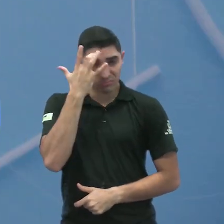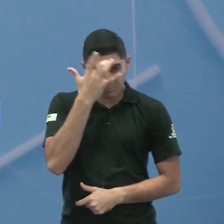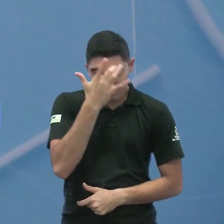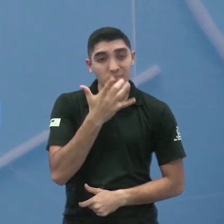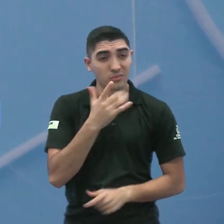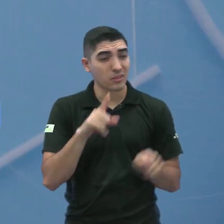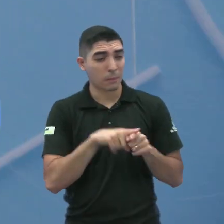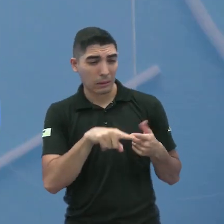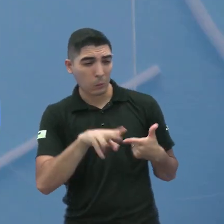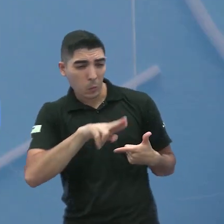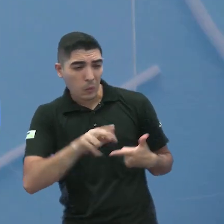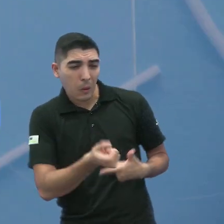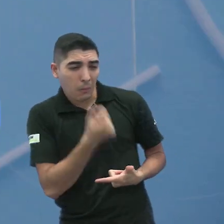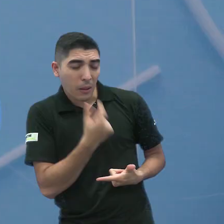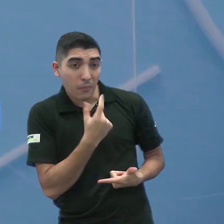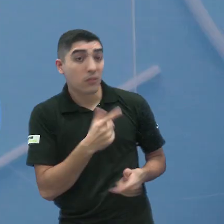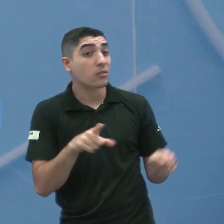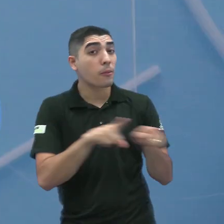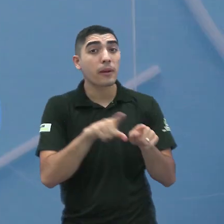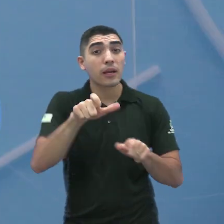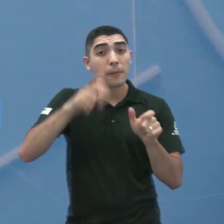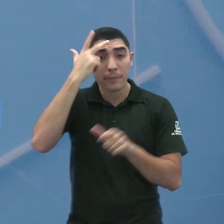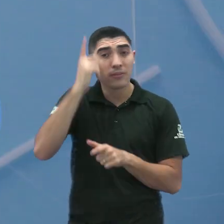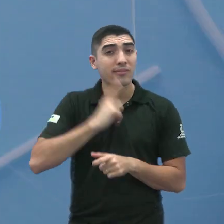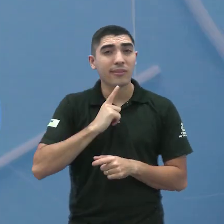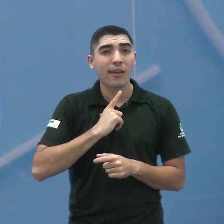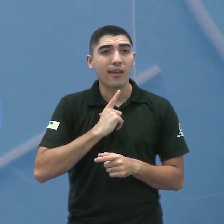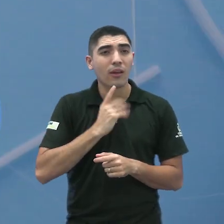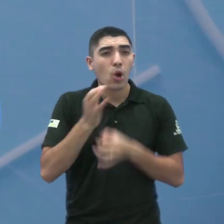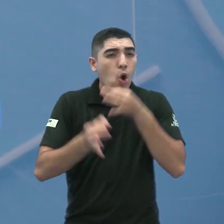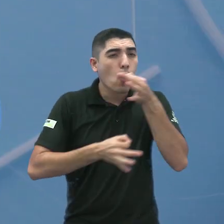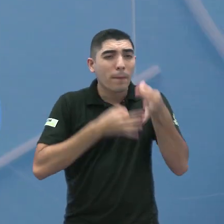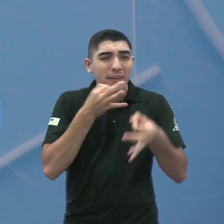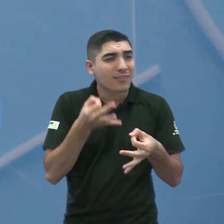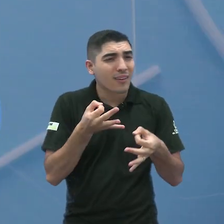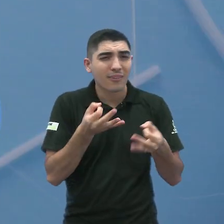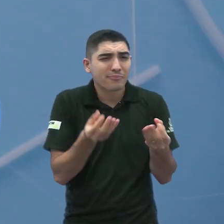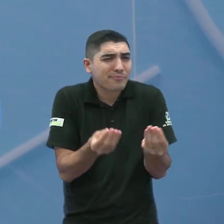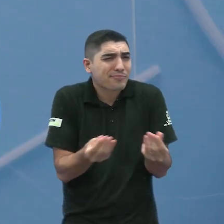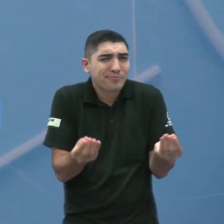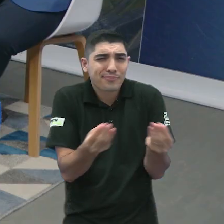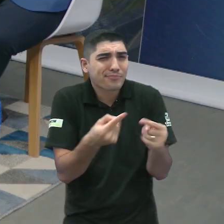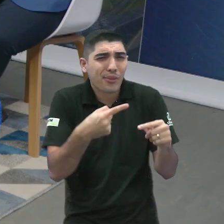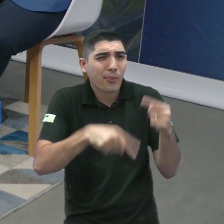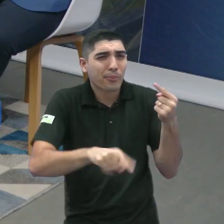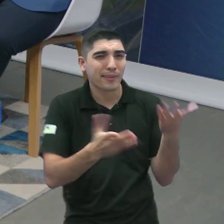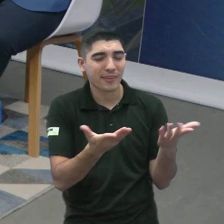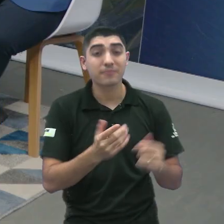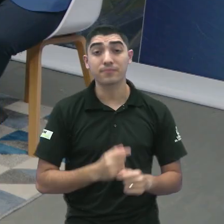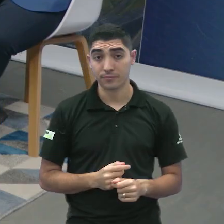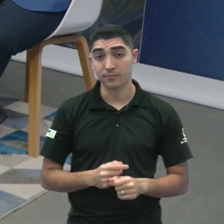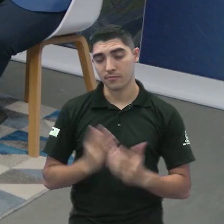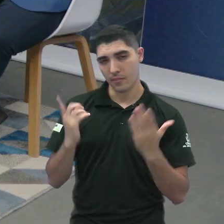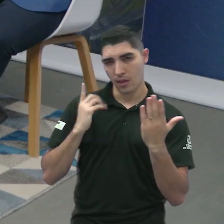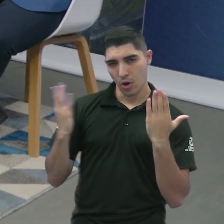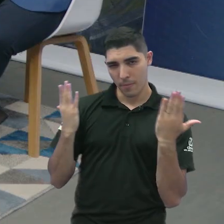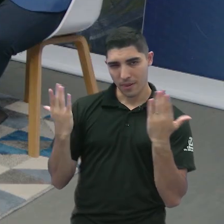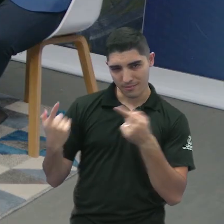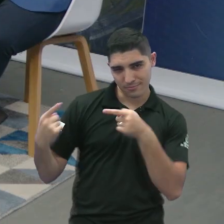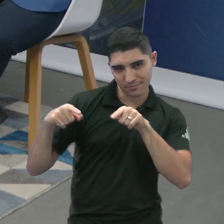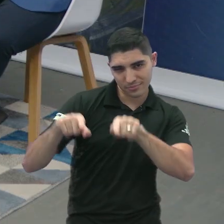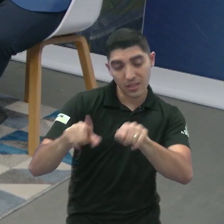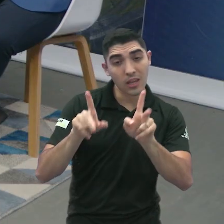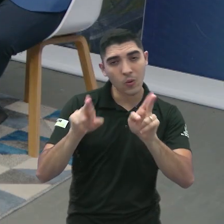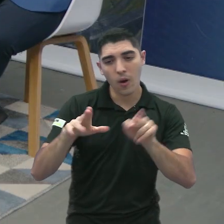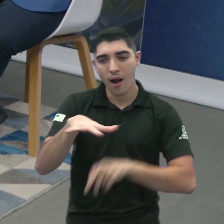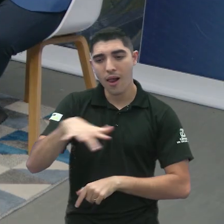medicação e ideias não reais, puramente ilusórias e imaginárias. Se a gente faz um paralelo, né, na área da saúde, é